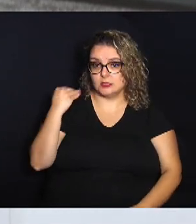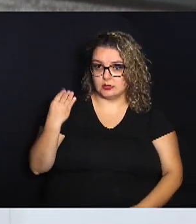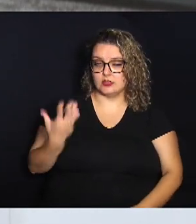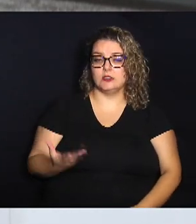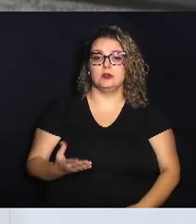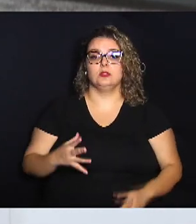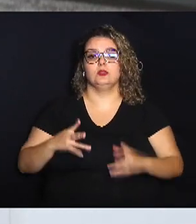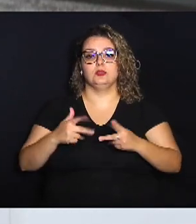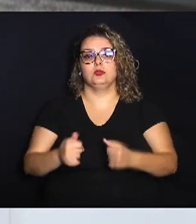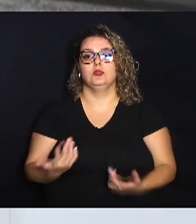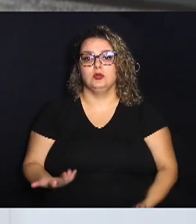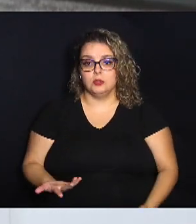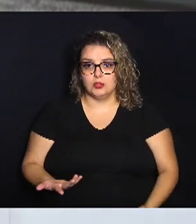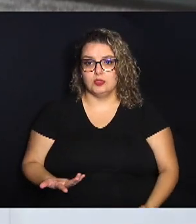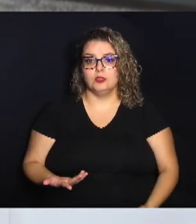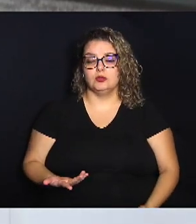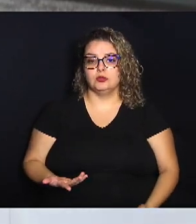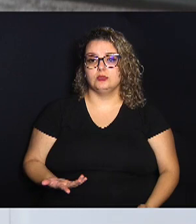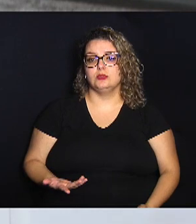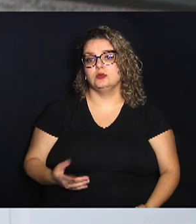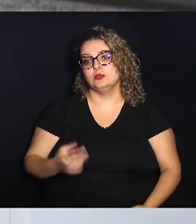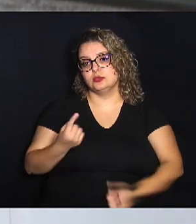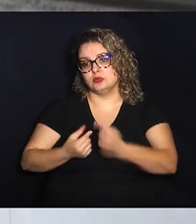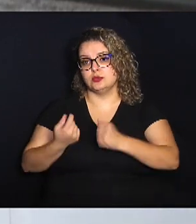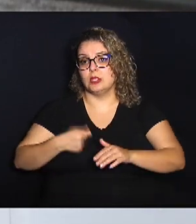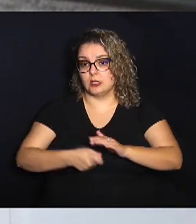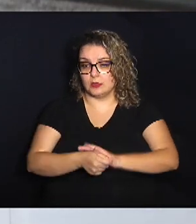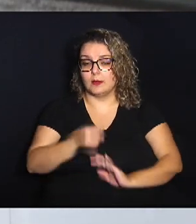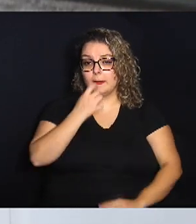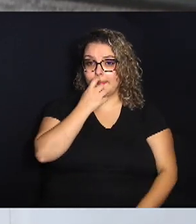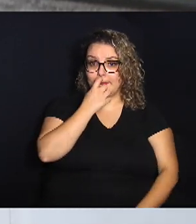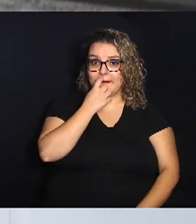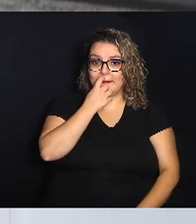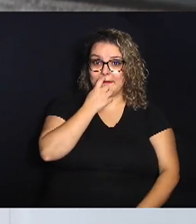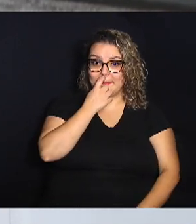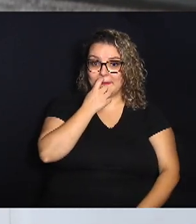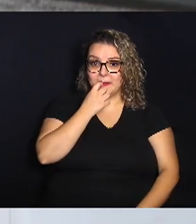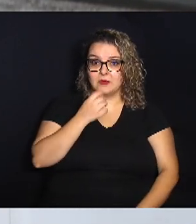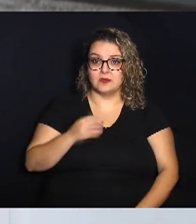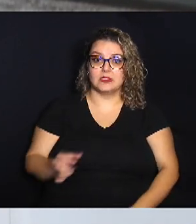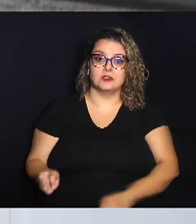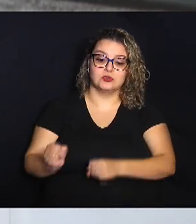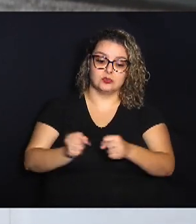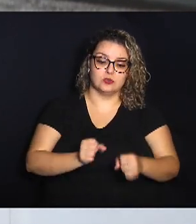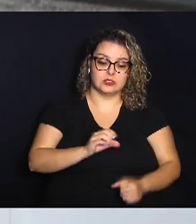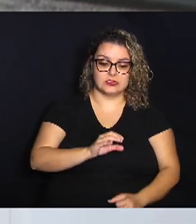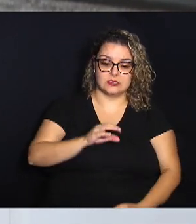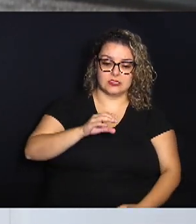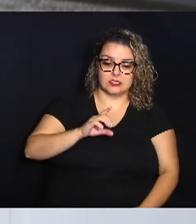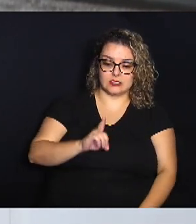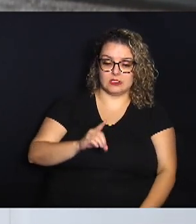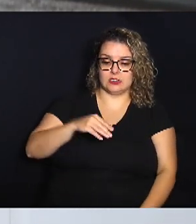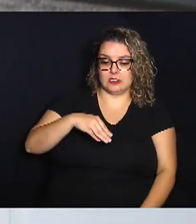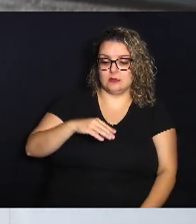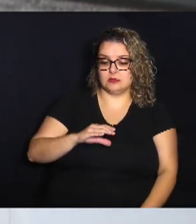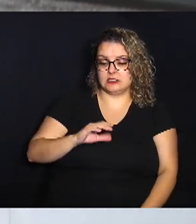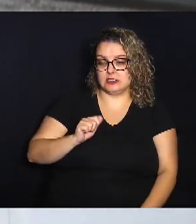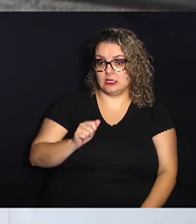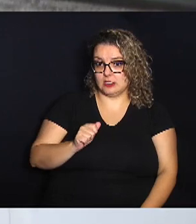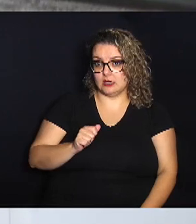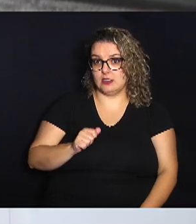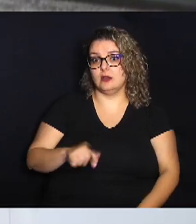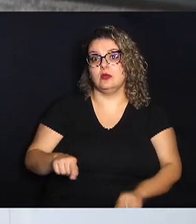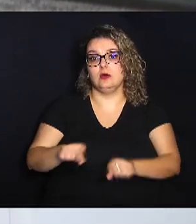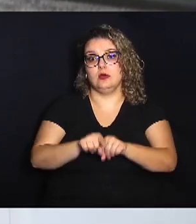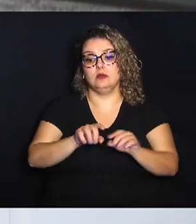dinheiro destinado à criança e adolescente fica sobre o poder do CMDCA, e também não só acompanhar, como ele vai ver